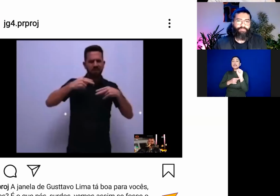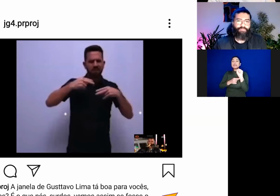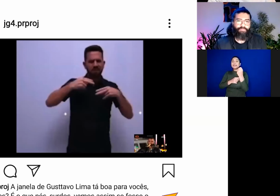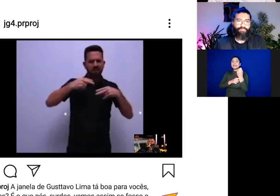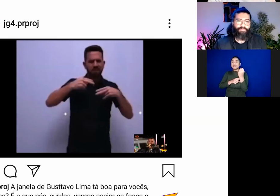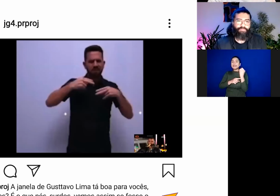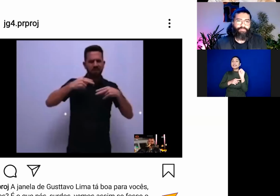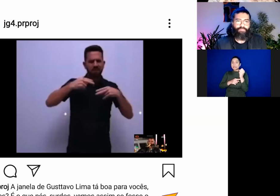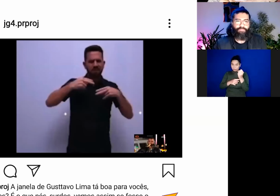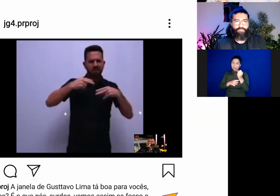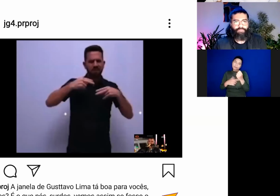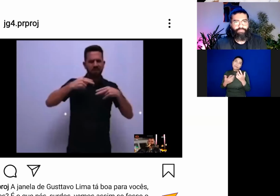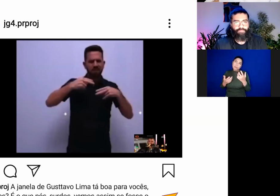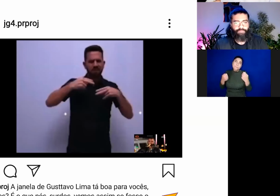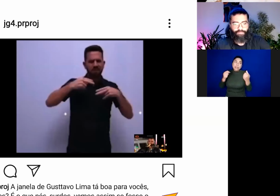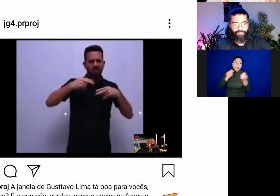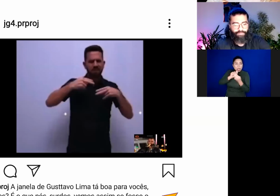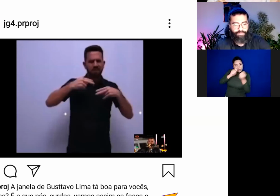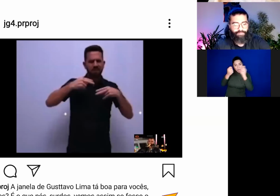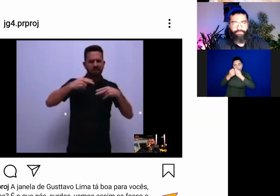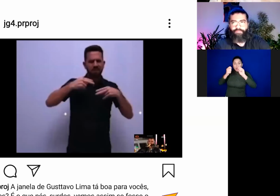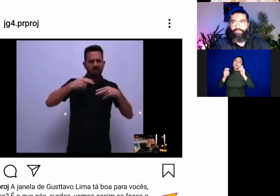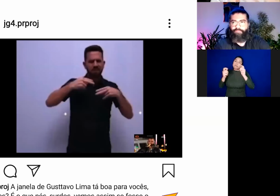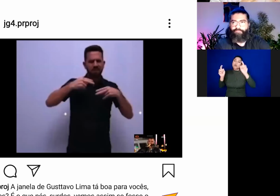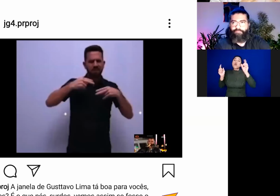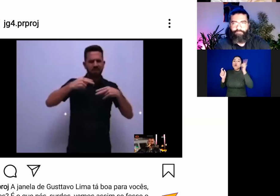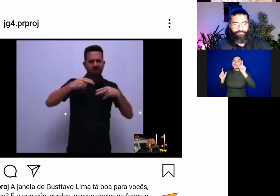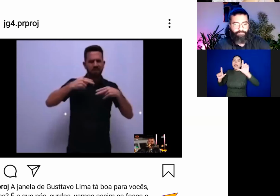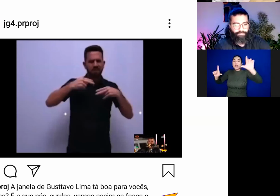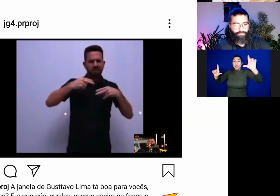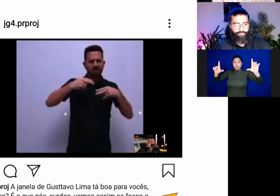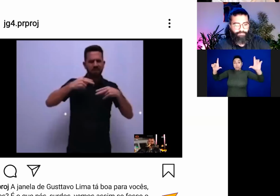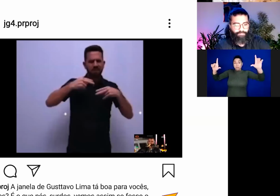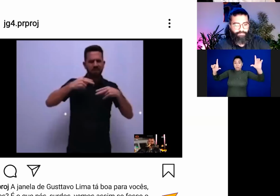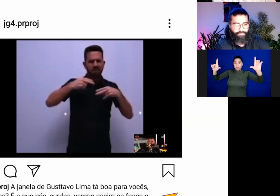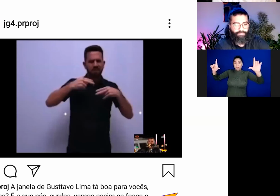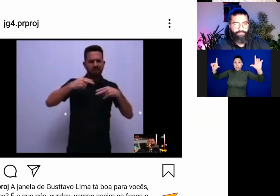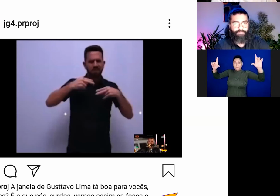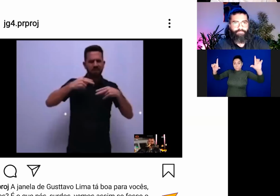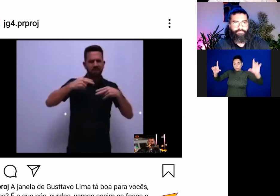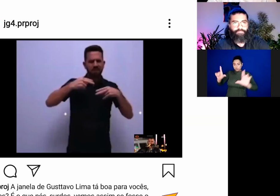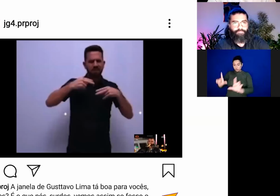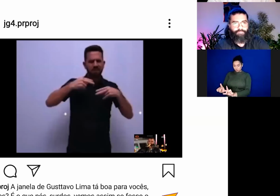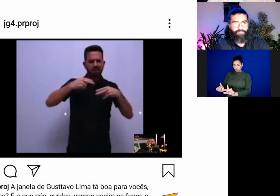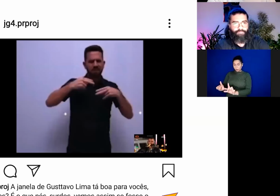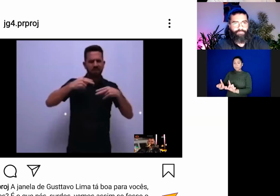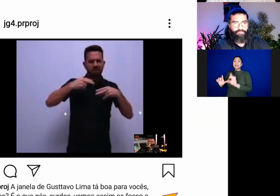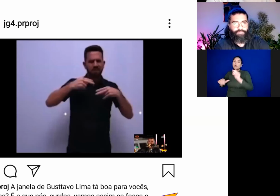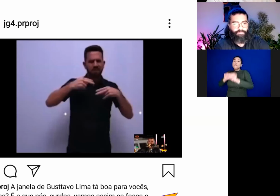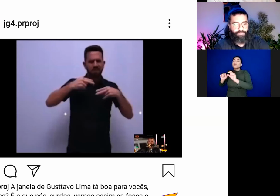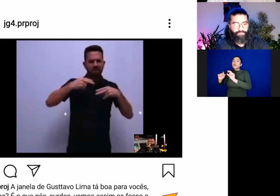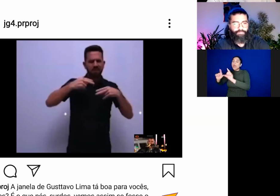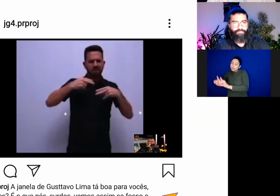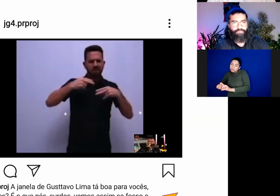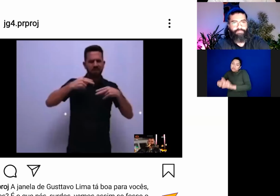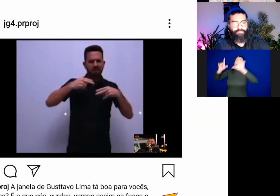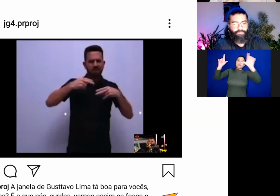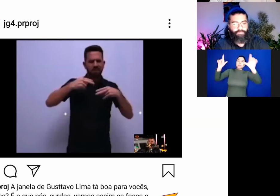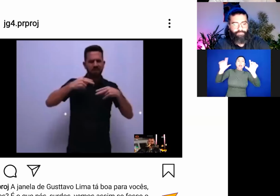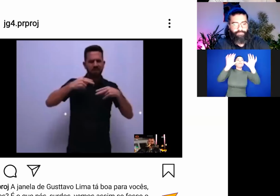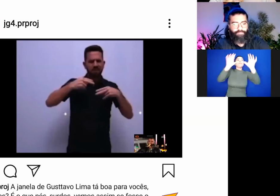língua da língua de sinais ali E amplie aquele quadro para você customizar o tamanho que você quer na televisão não são todas as televisões